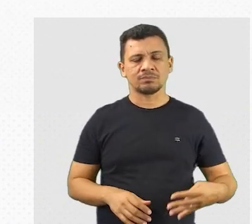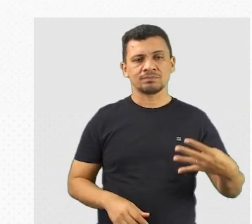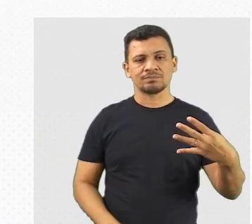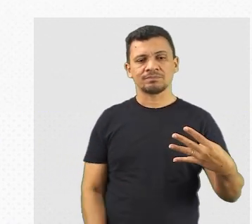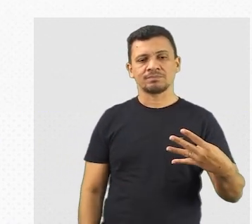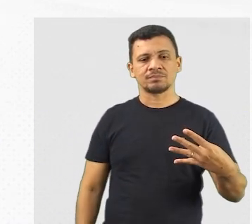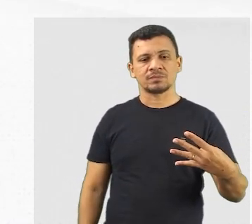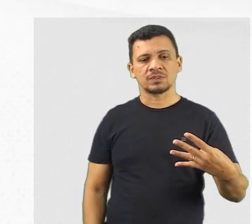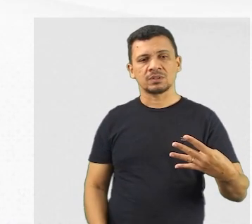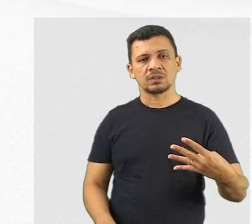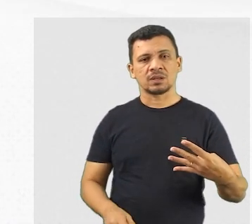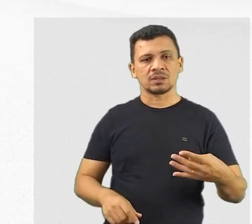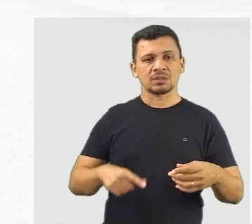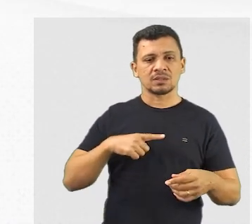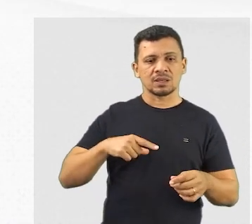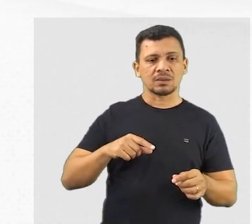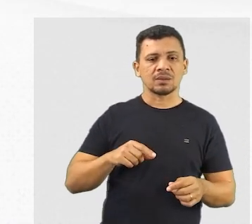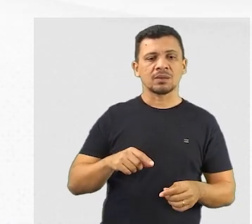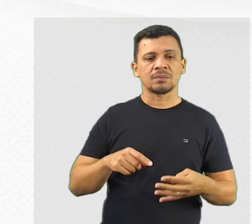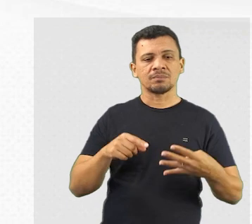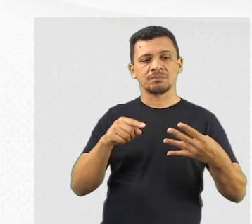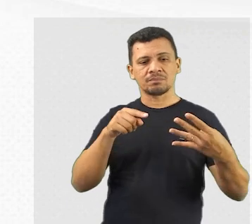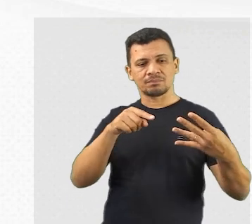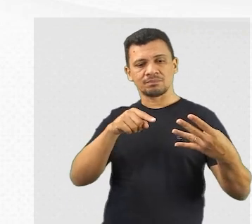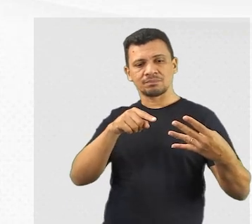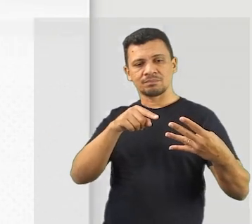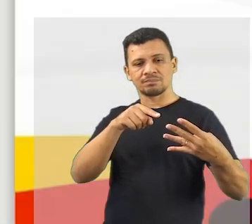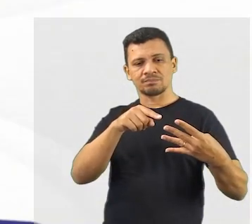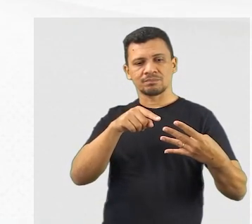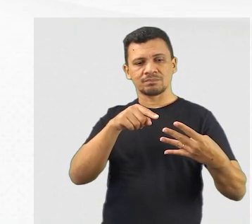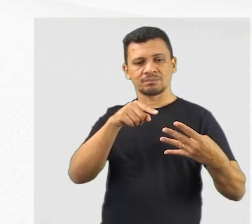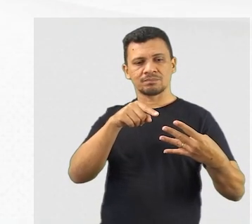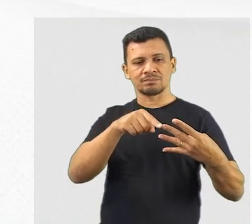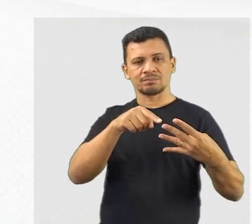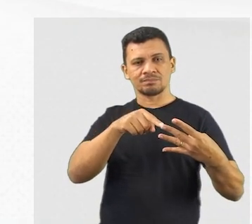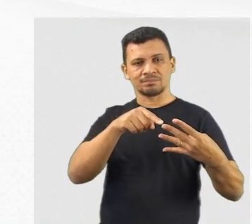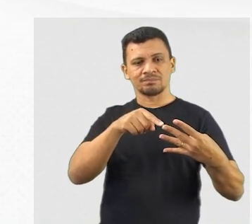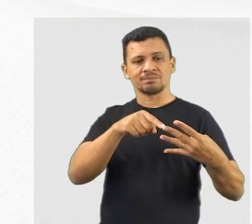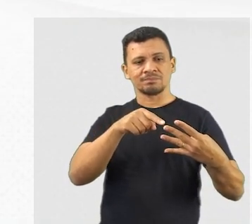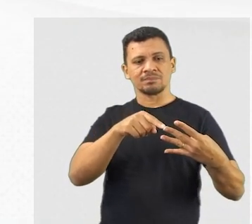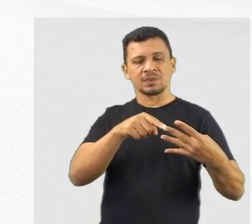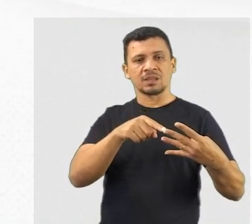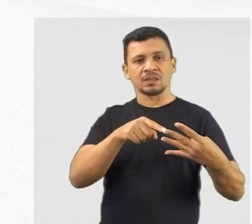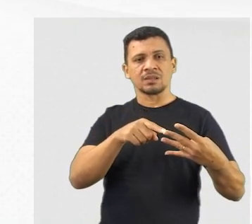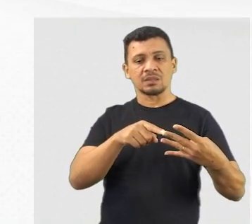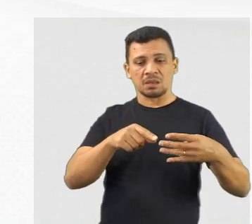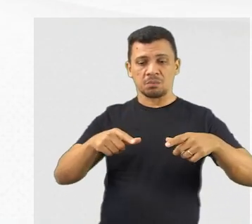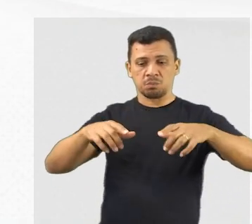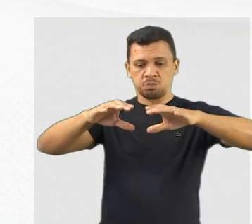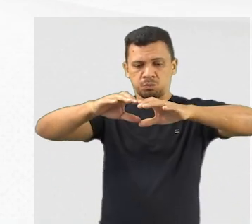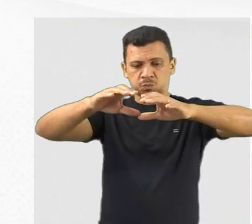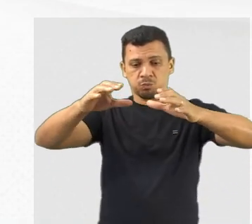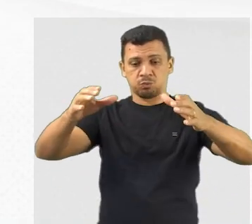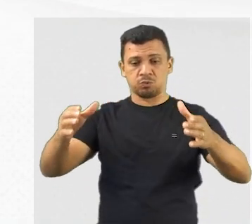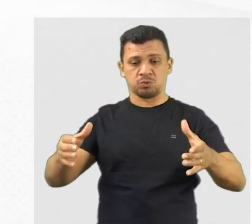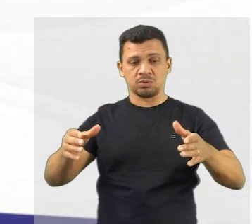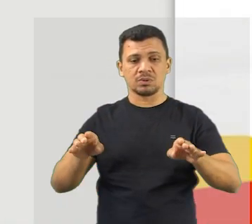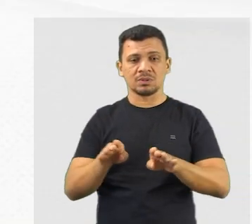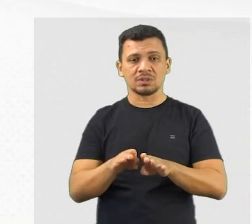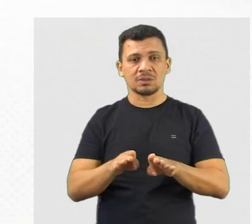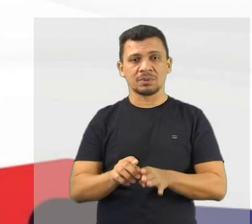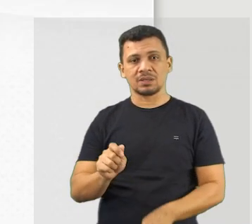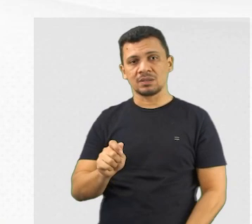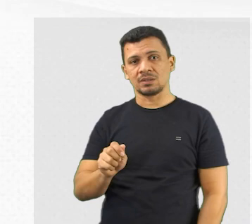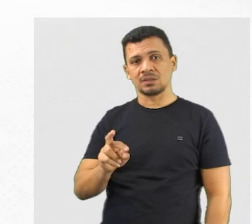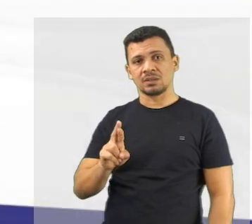né? O uso de abóbadas e arcos plenos, que foram as maiores construções, conquistas romanas. Eu vou voltar e